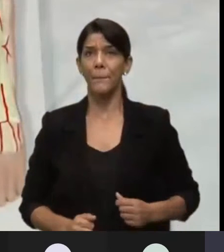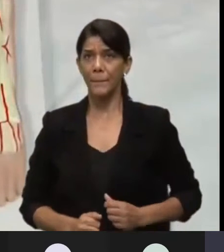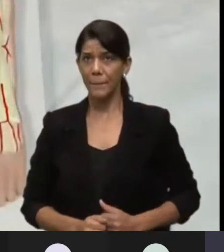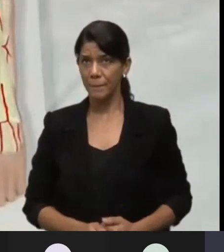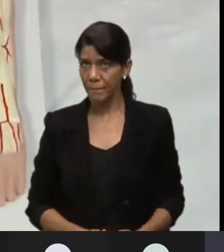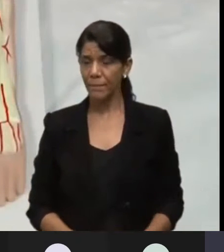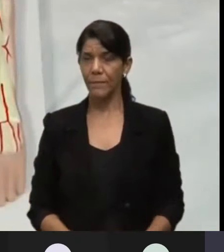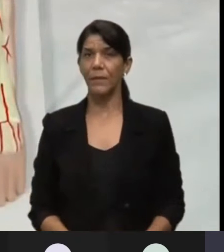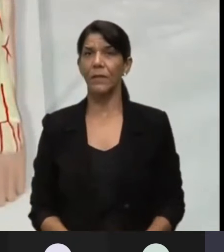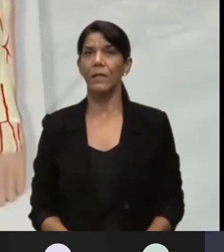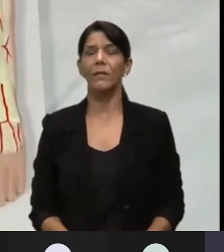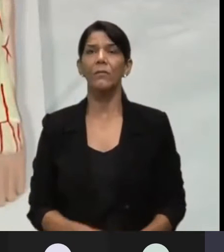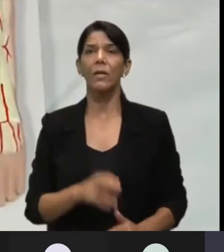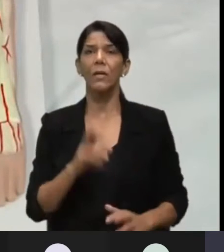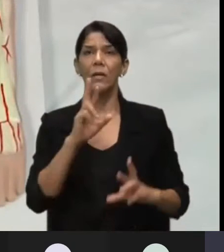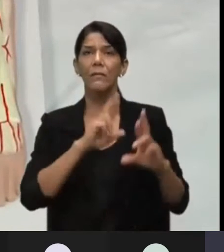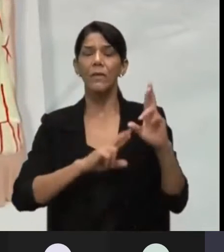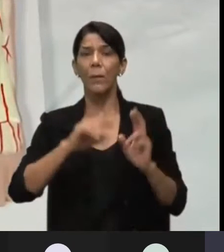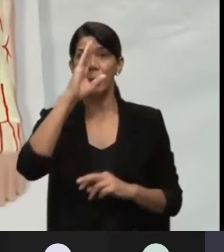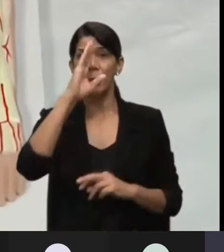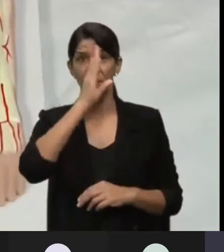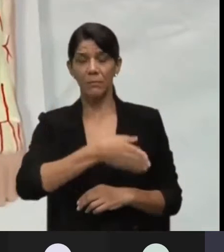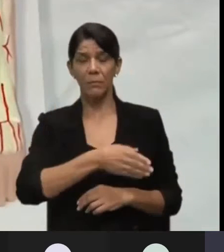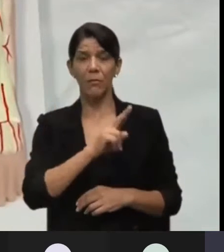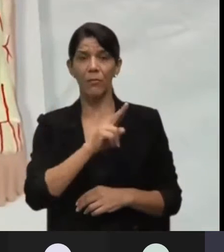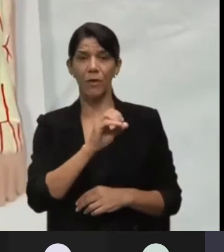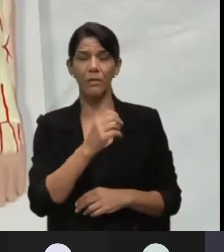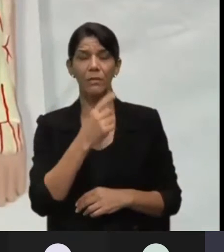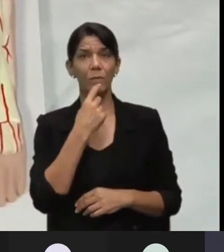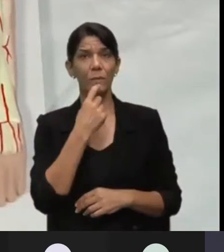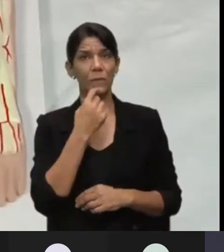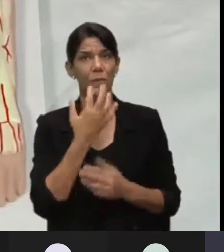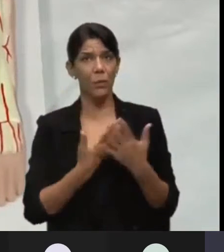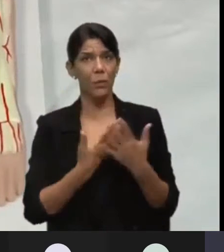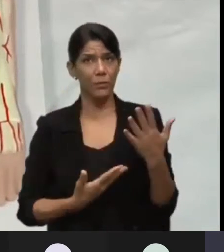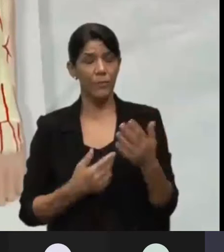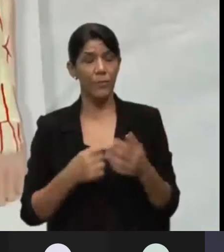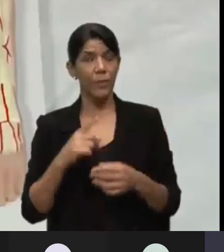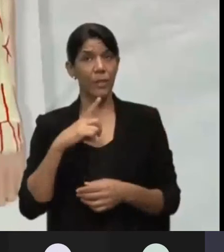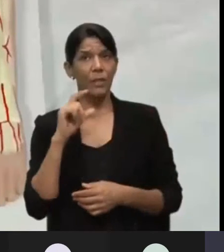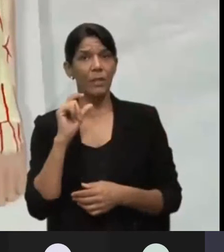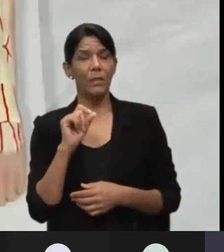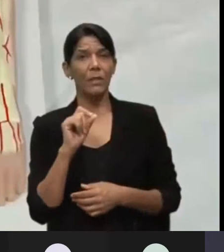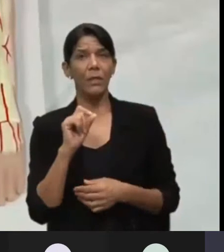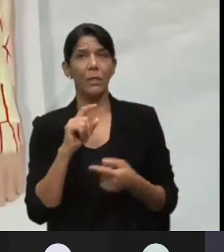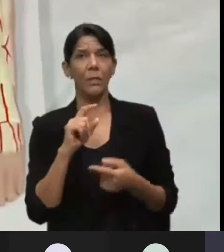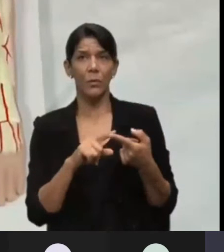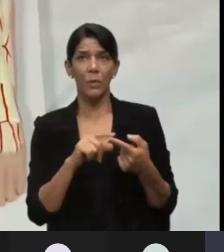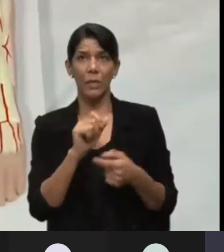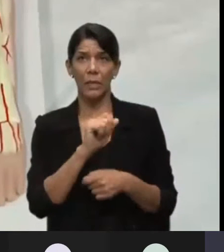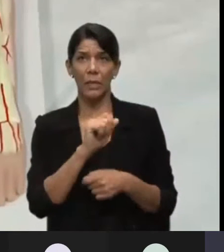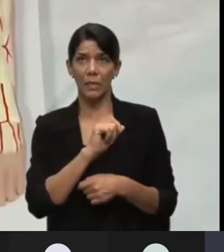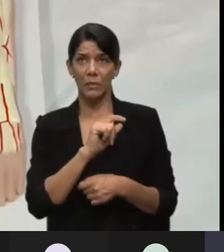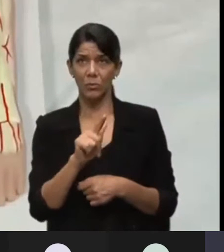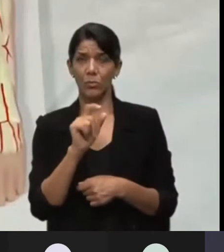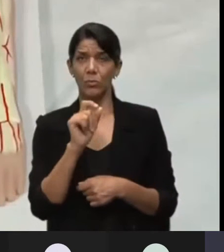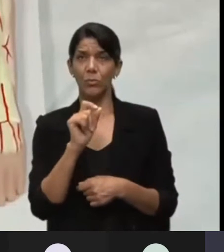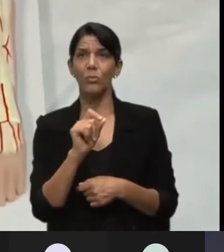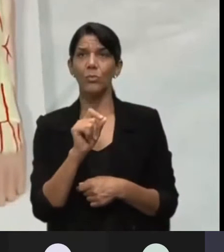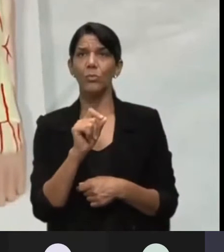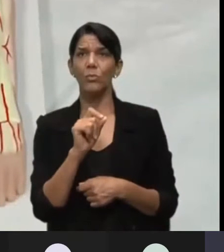avaliar, né, analisar, identificar os principais vasos sanguíneos. Então, aqui nós vamos ter em azul